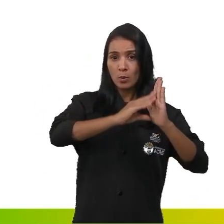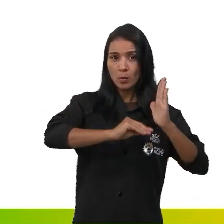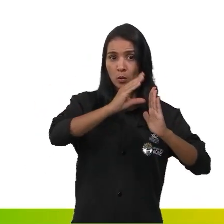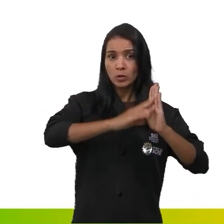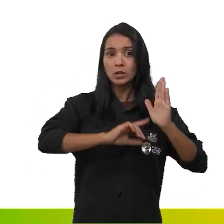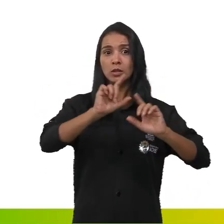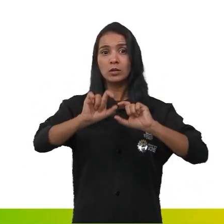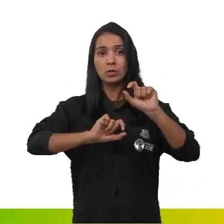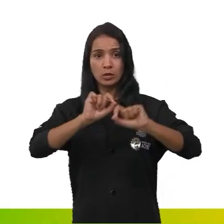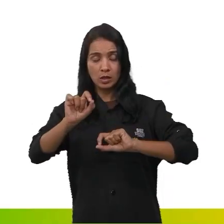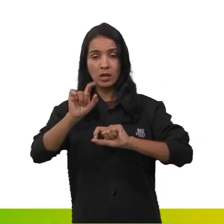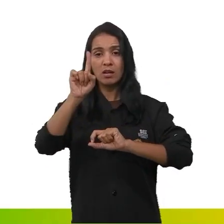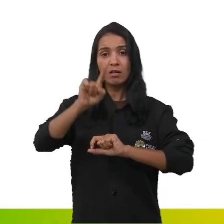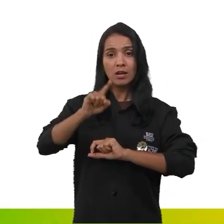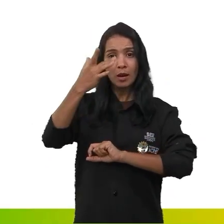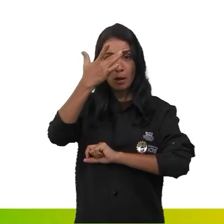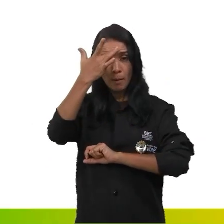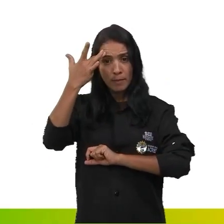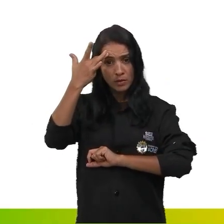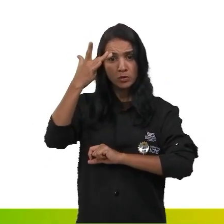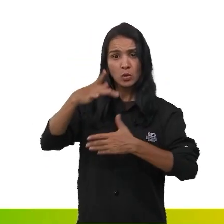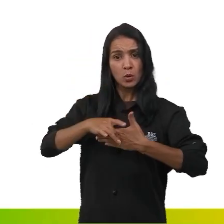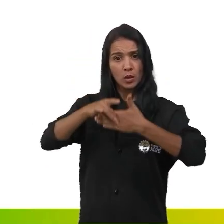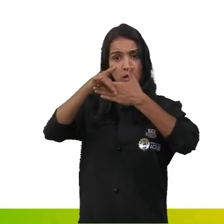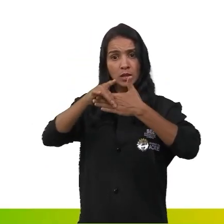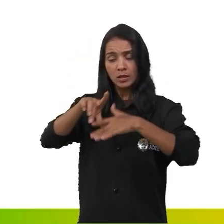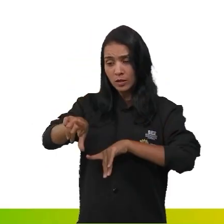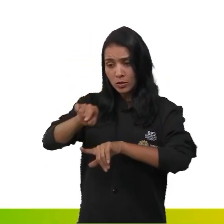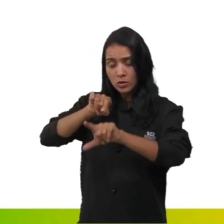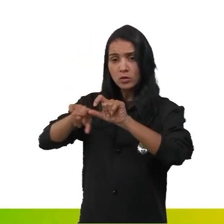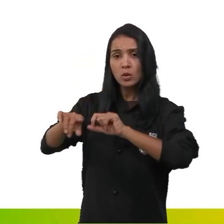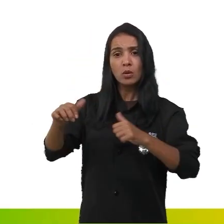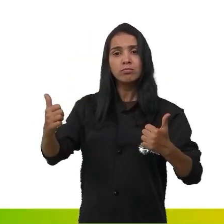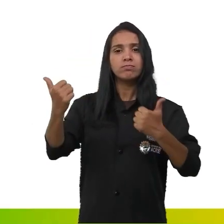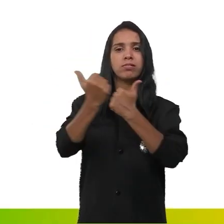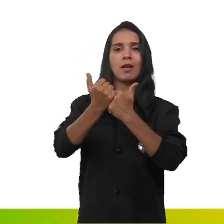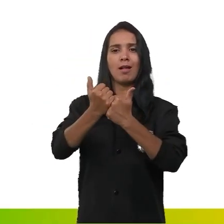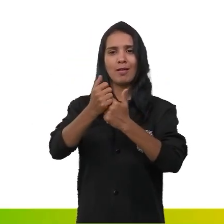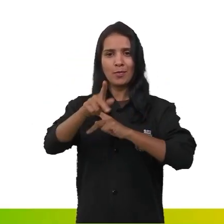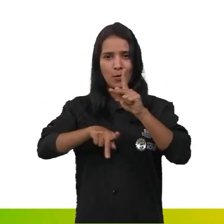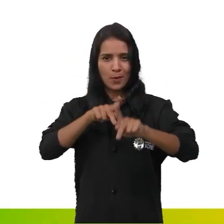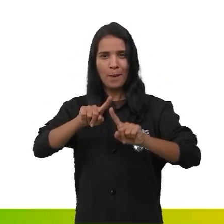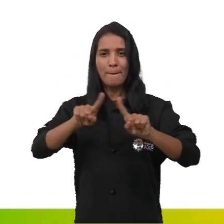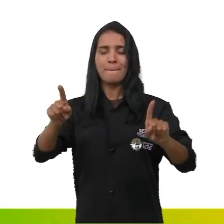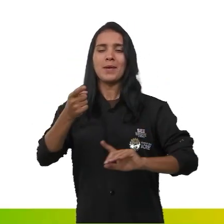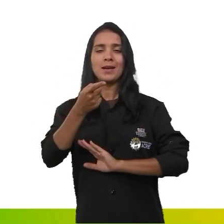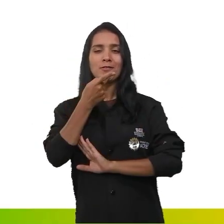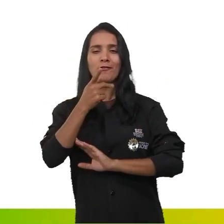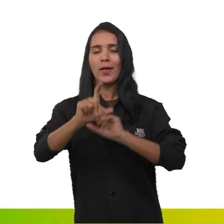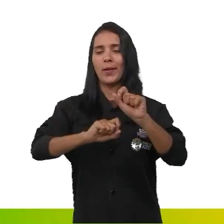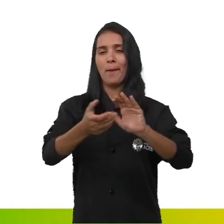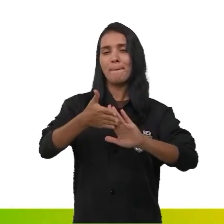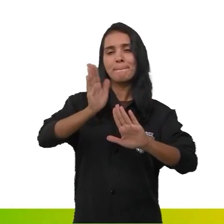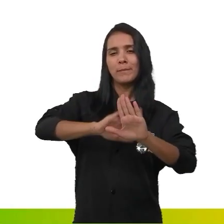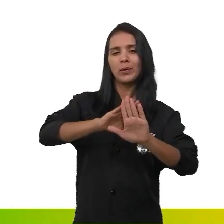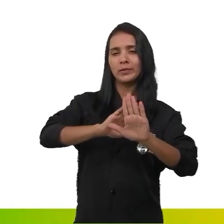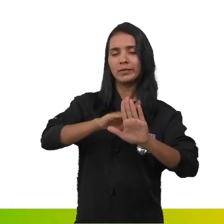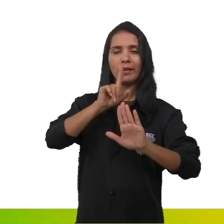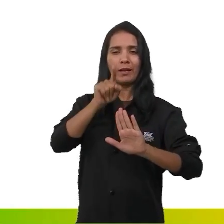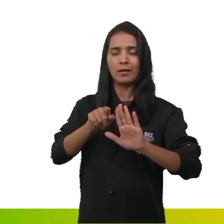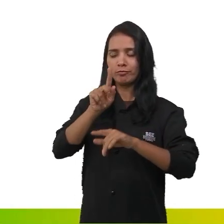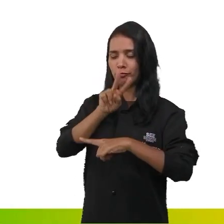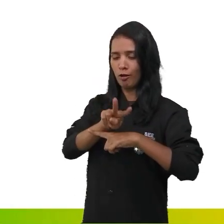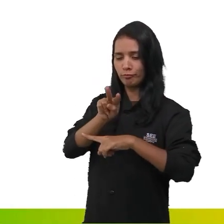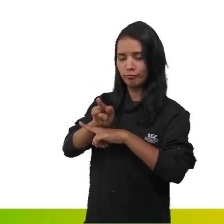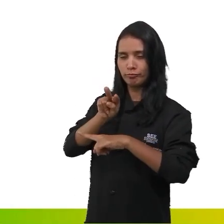decisões pela população, sob o pretexto de proteger a população, proteger